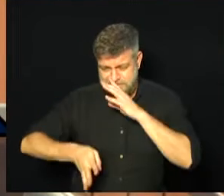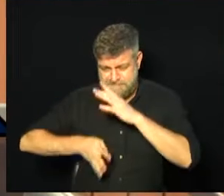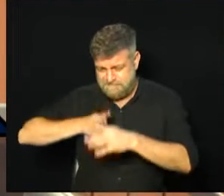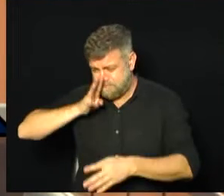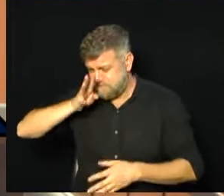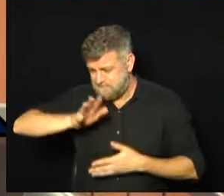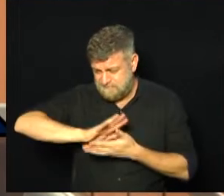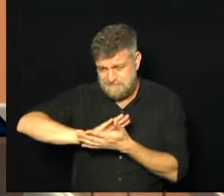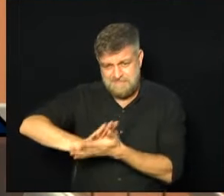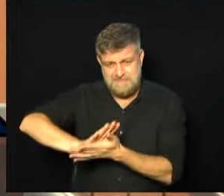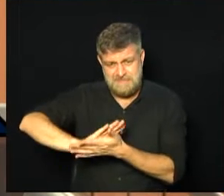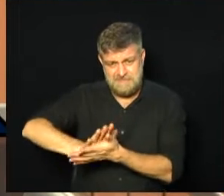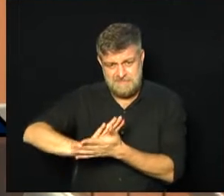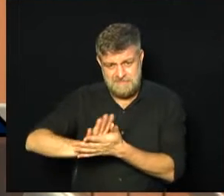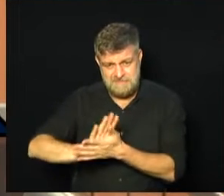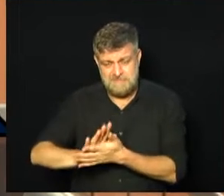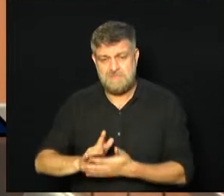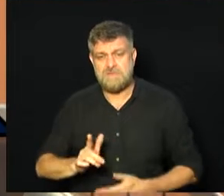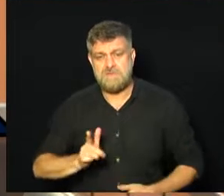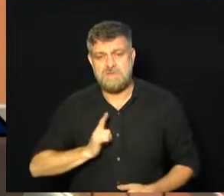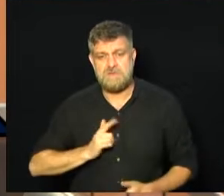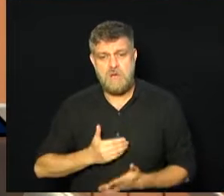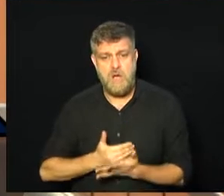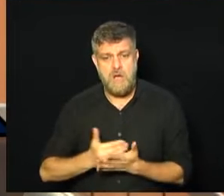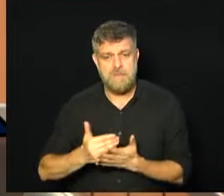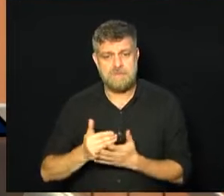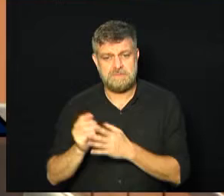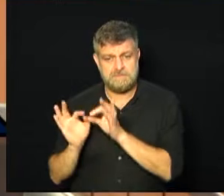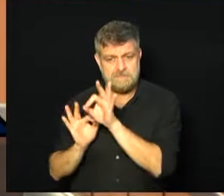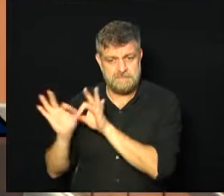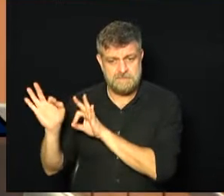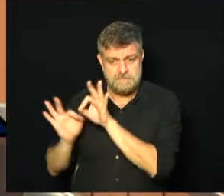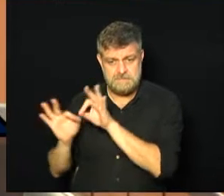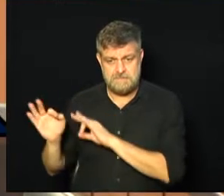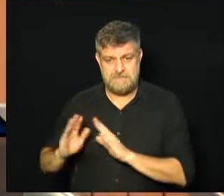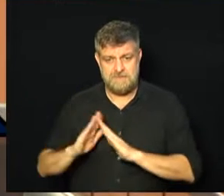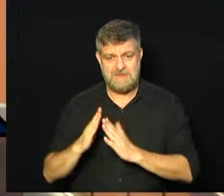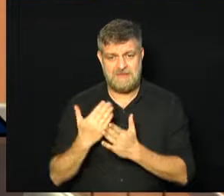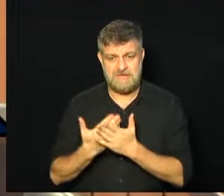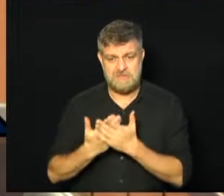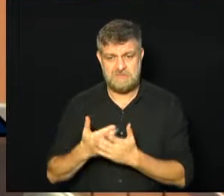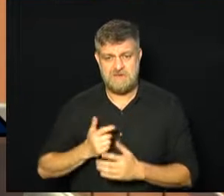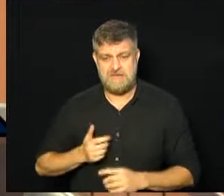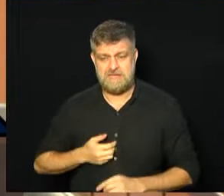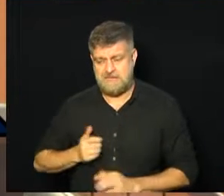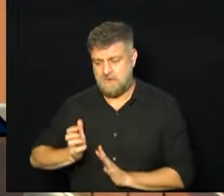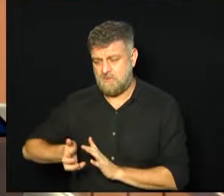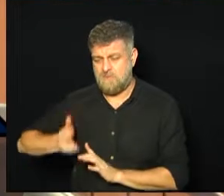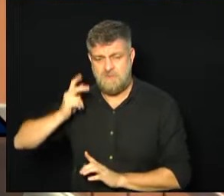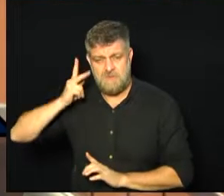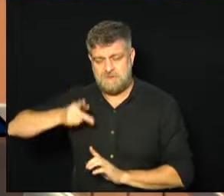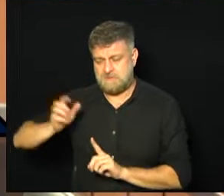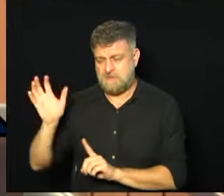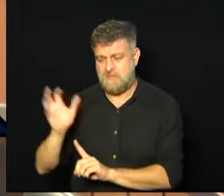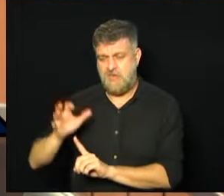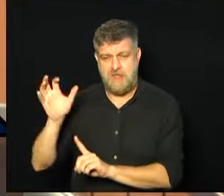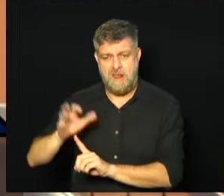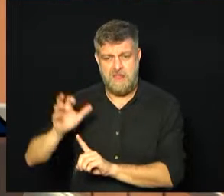não foram poucos, começam por vários projetos aí, como Escola Sem Partido, como ataque à